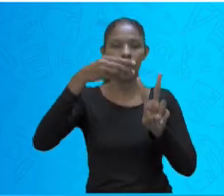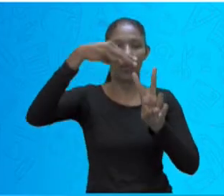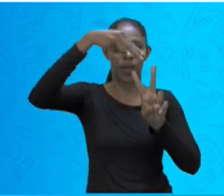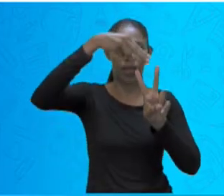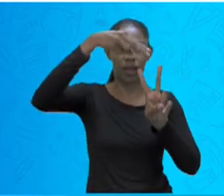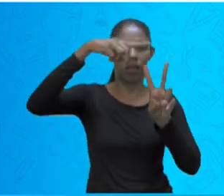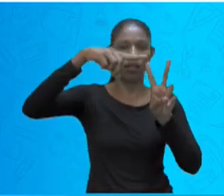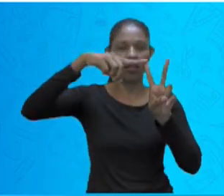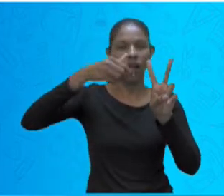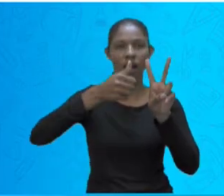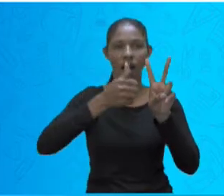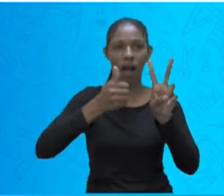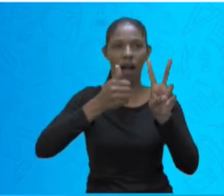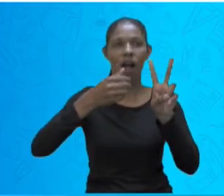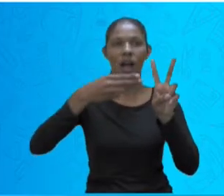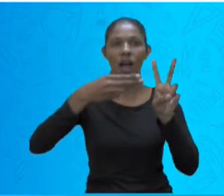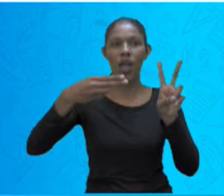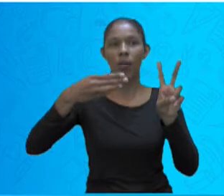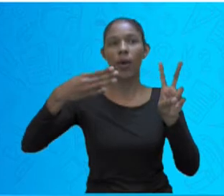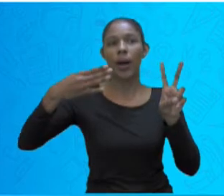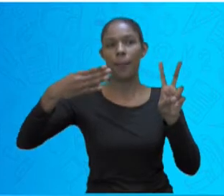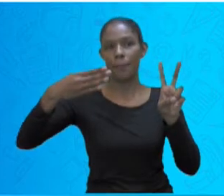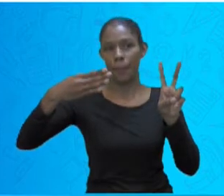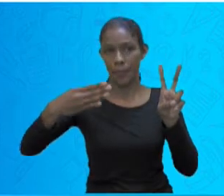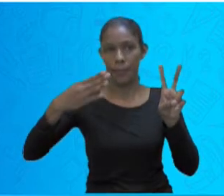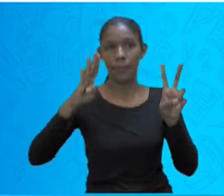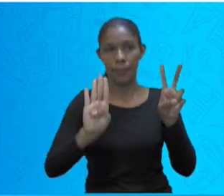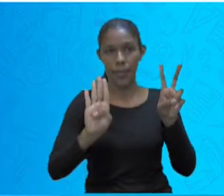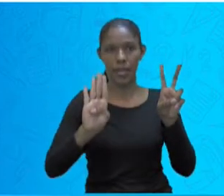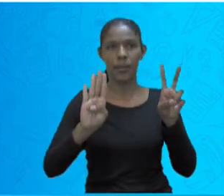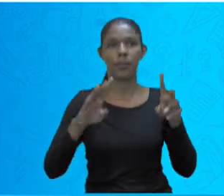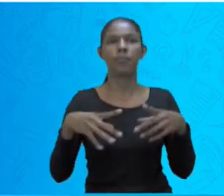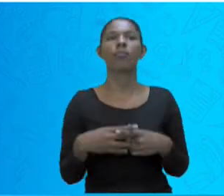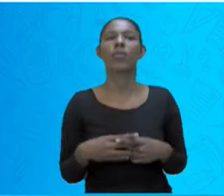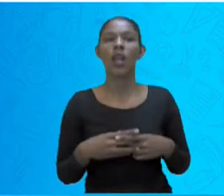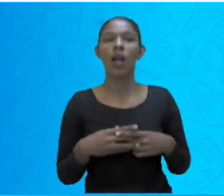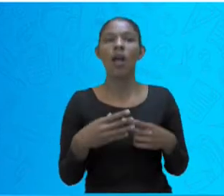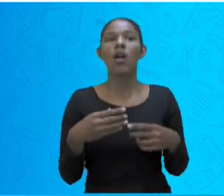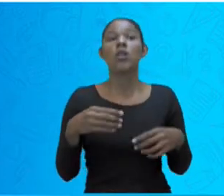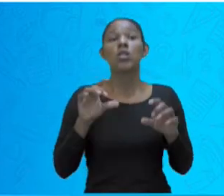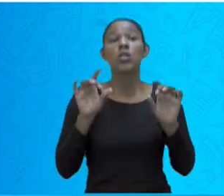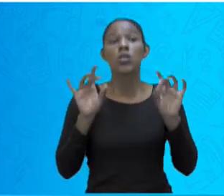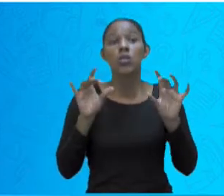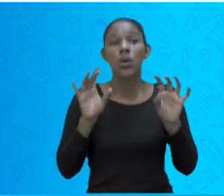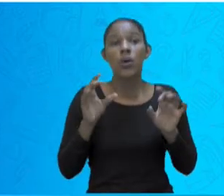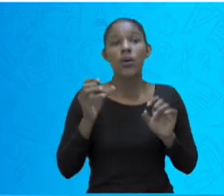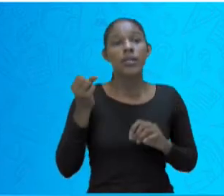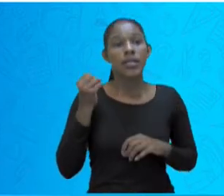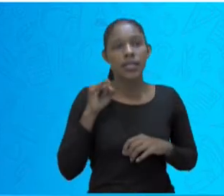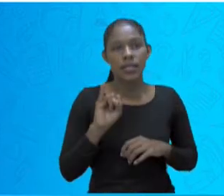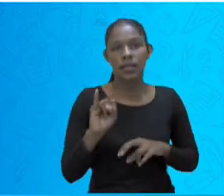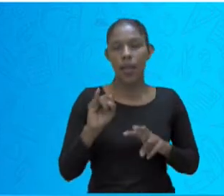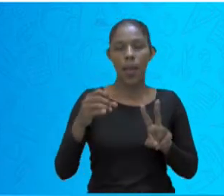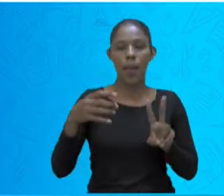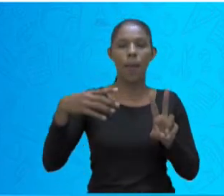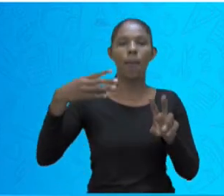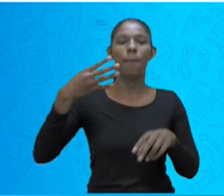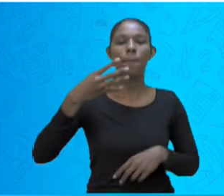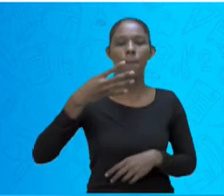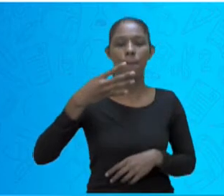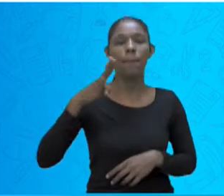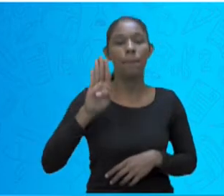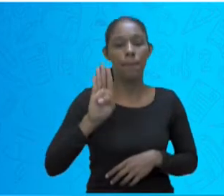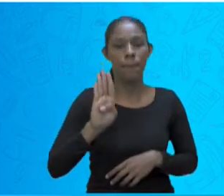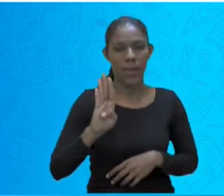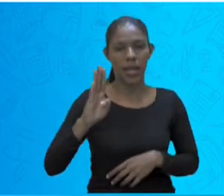B maior ou igual a zero. Exemplo, eu tenho aqui a raiz quadrada de 1 sobre